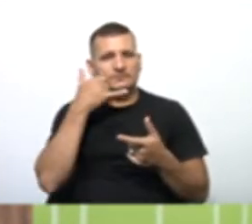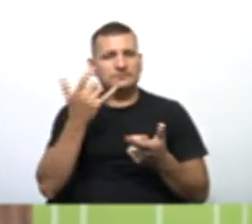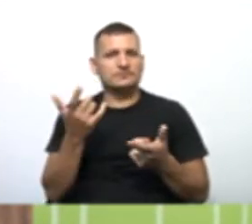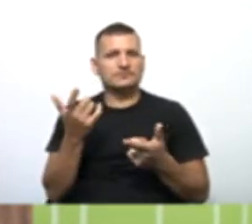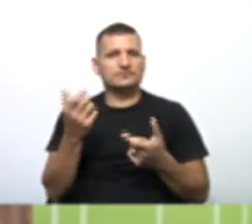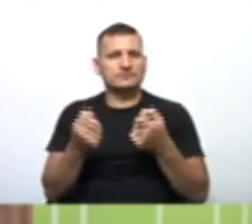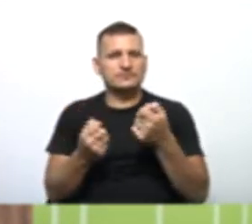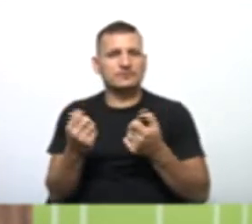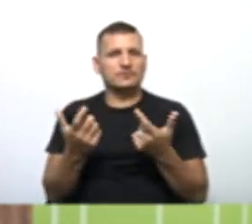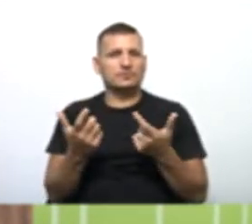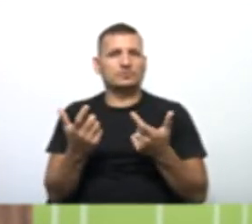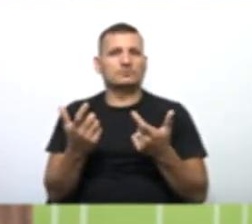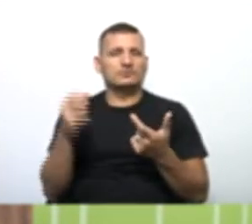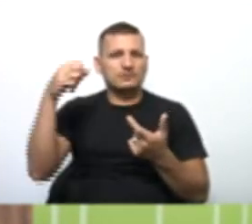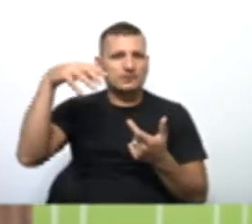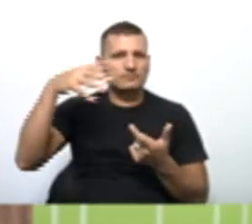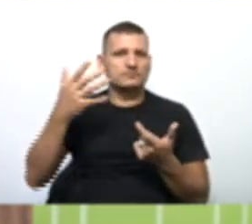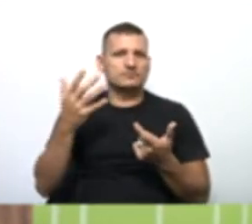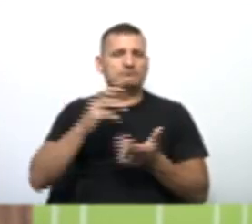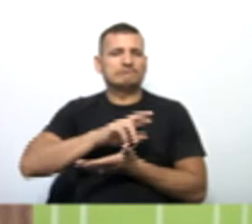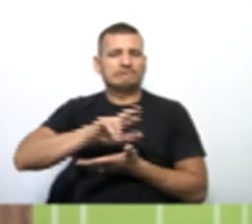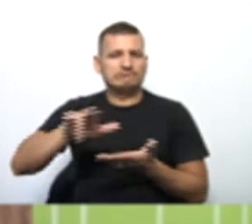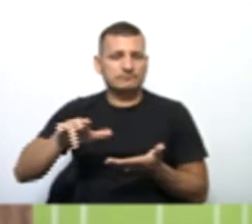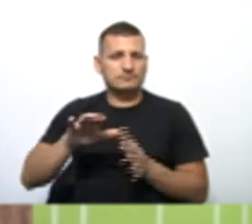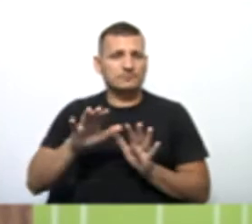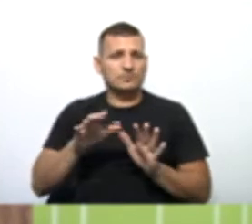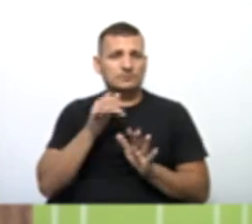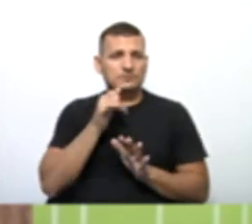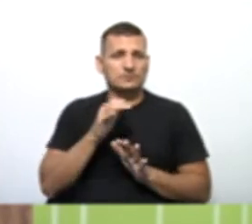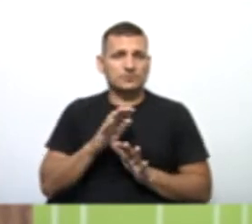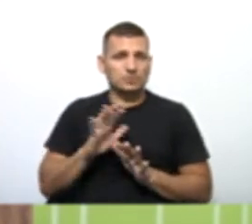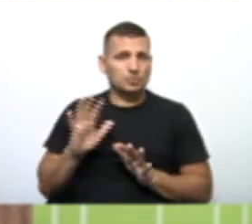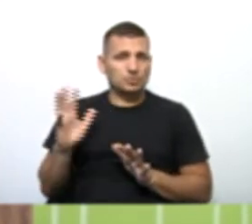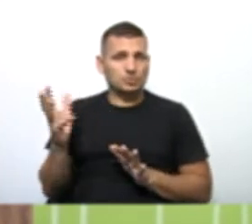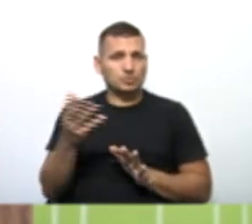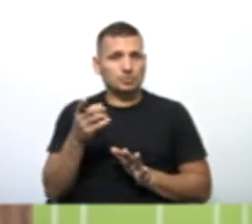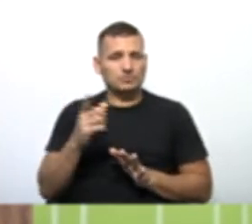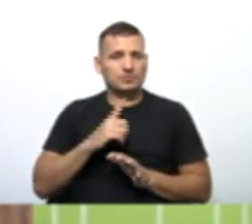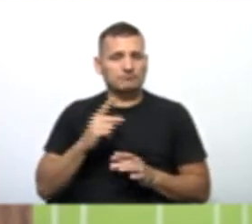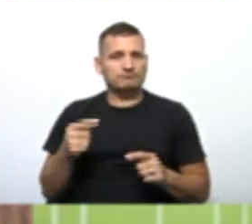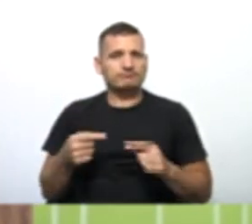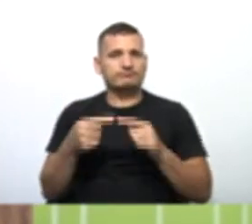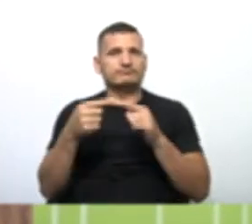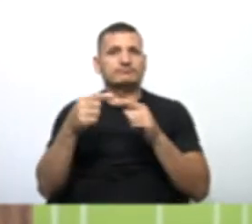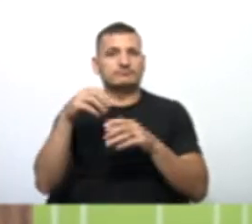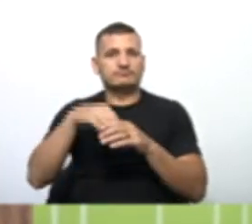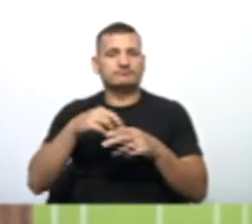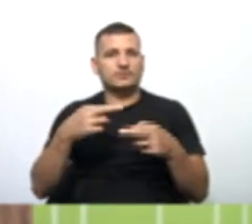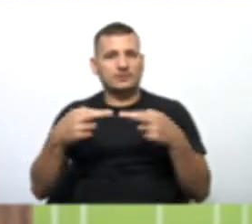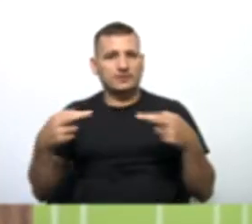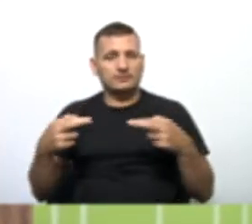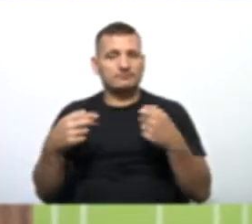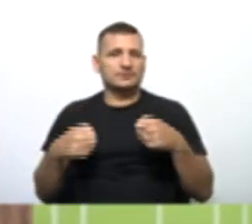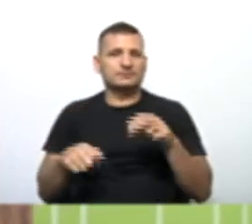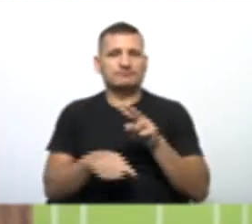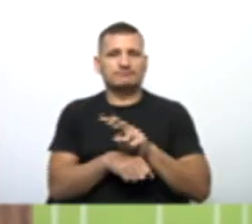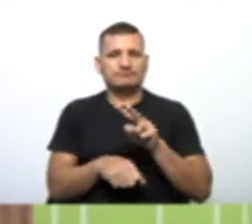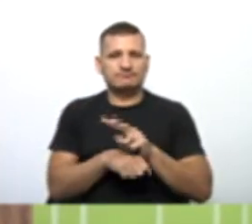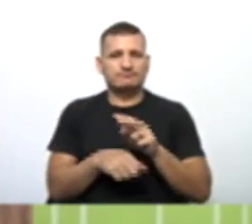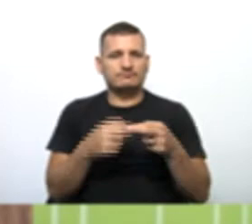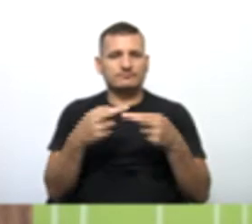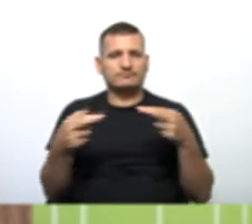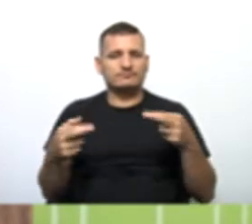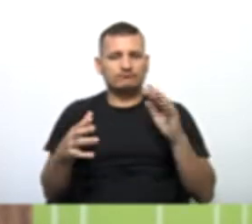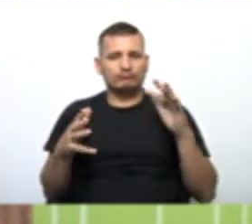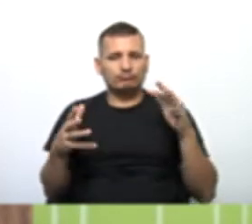isso tudo está conectado, a gente tem que proteger essa rede, né? É necessário proteger essa rede que conecta